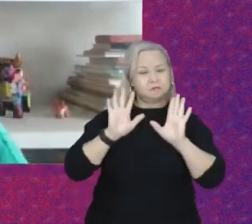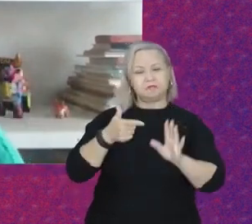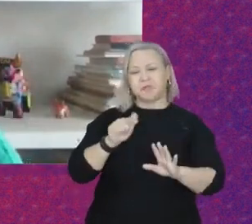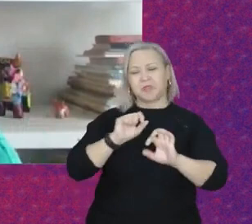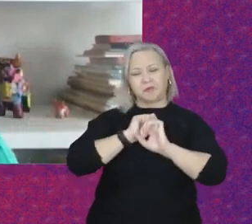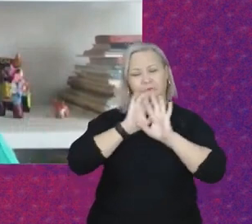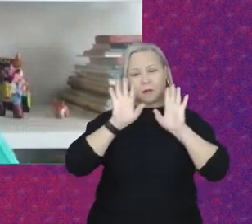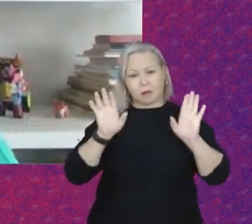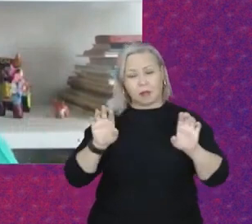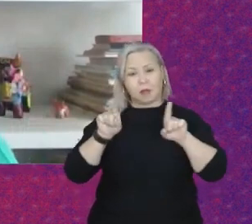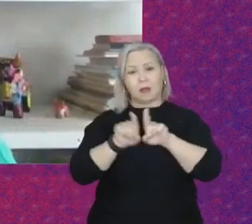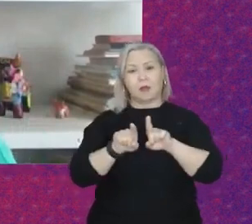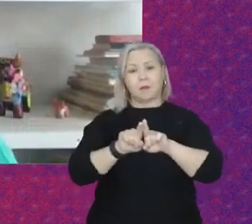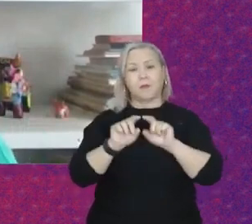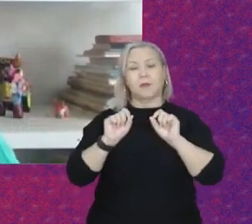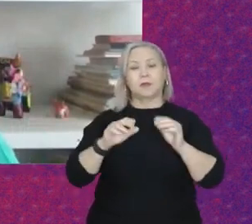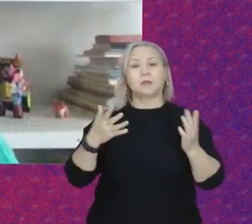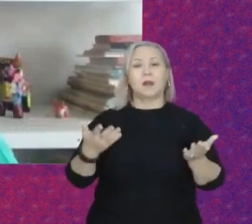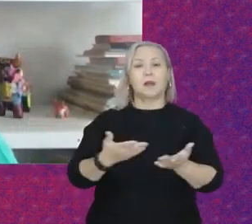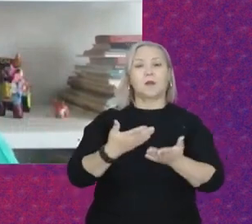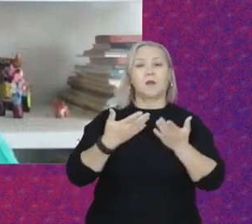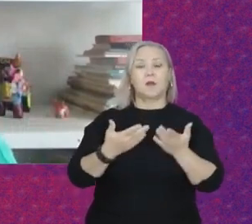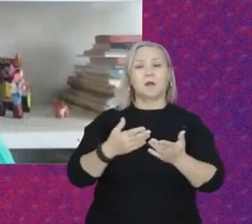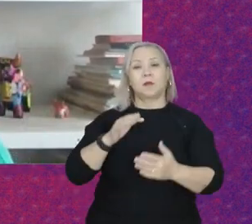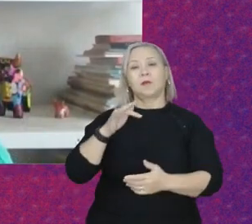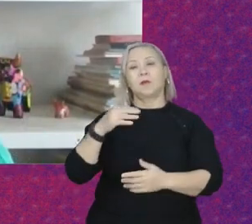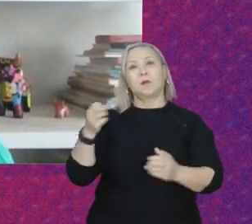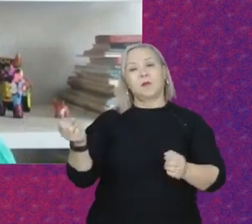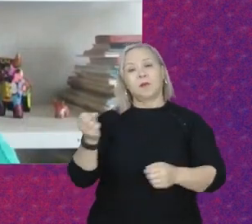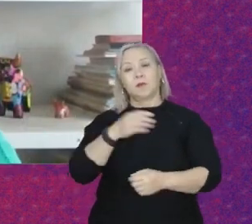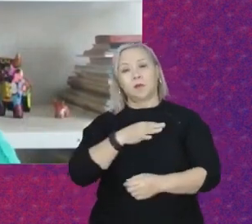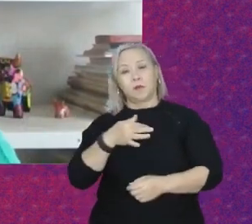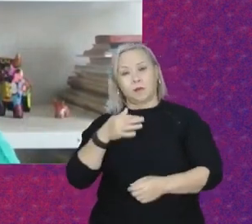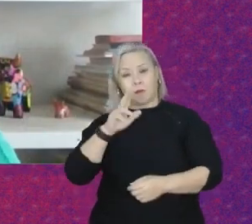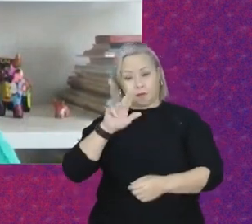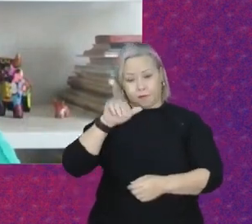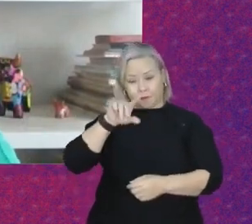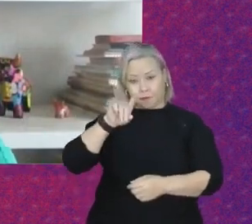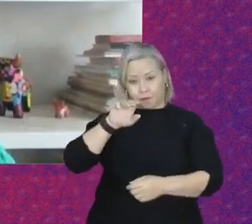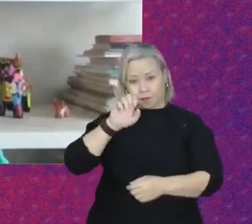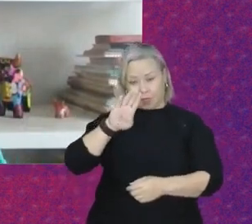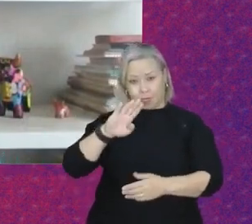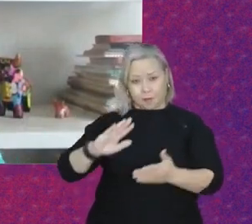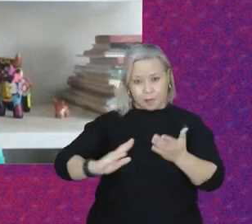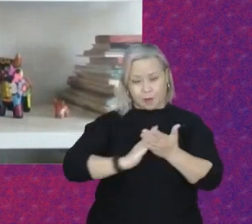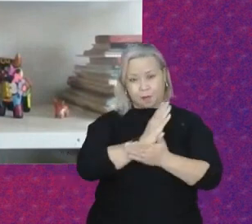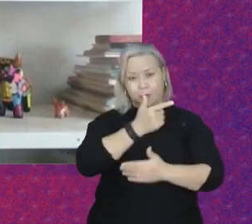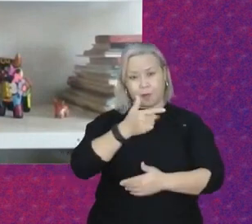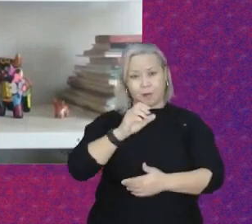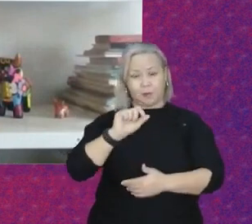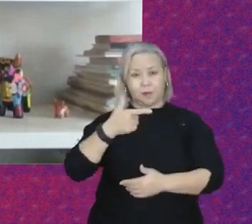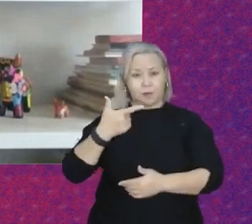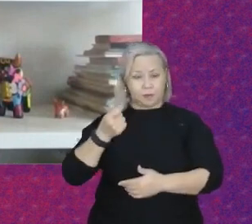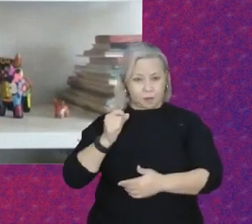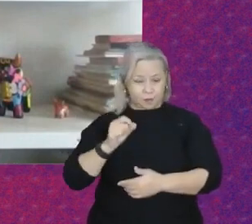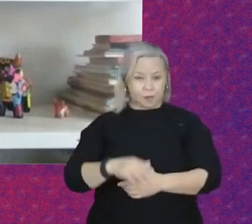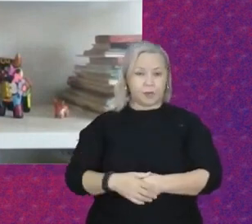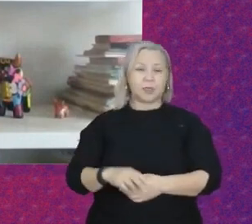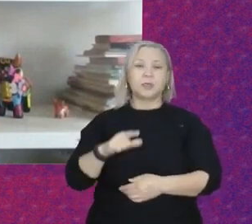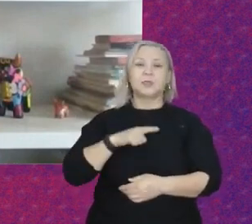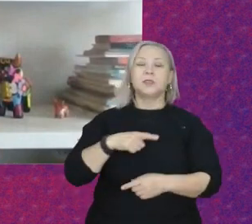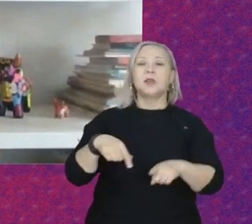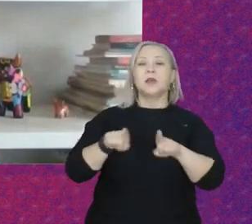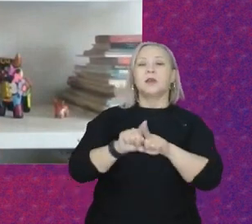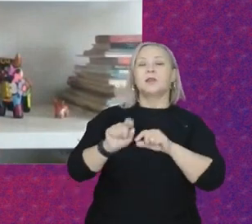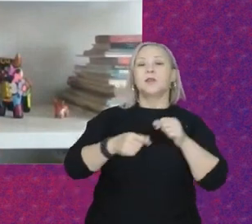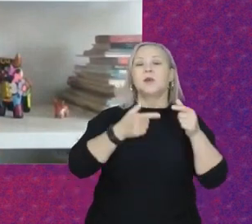mesmo assim, né, agora com o novo Fundeb também aprovado em 2020, nós temos também um